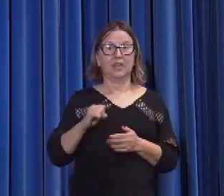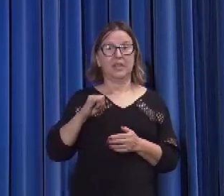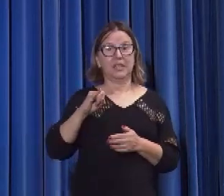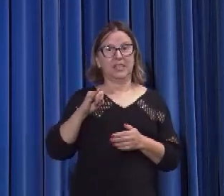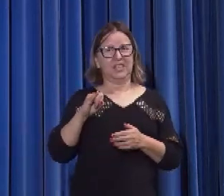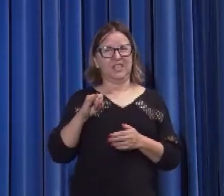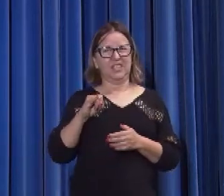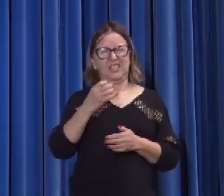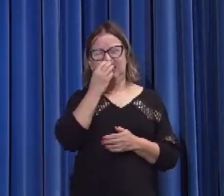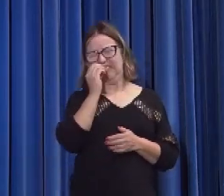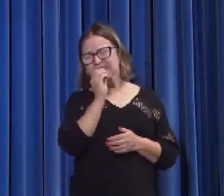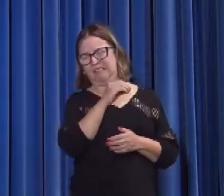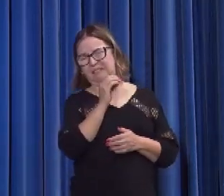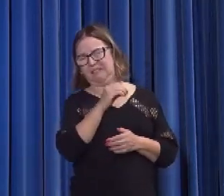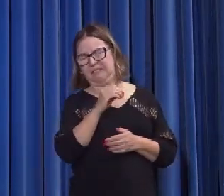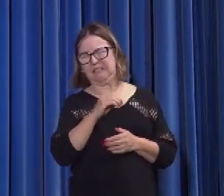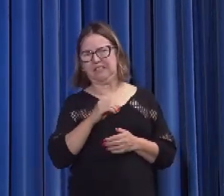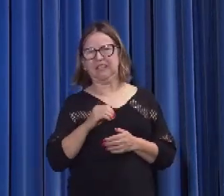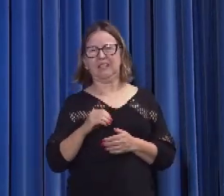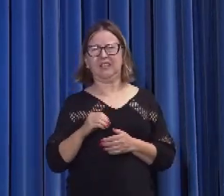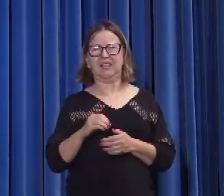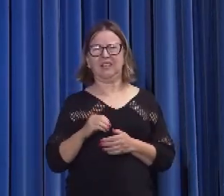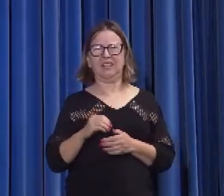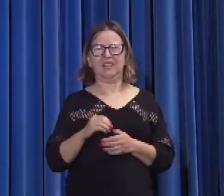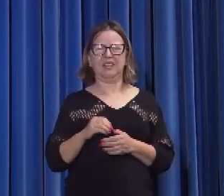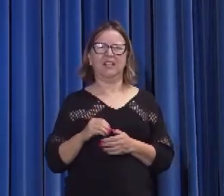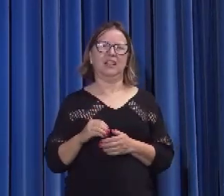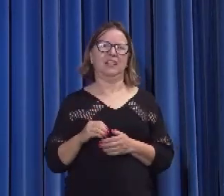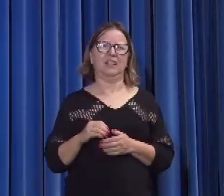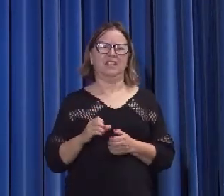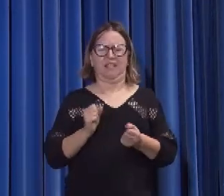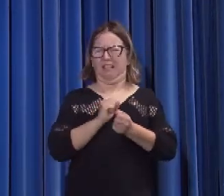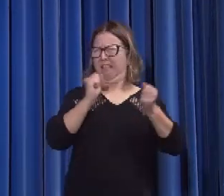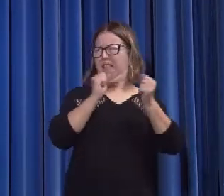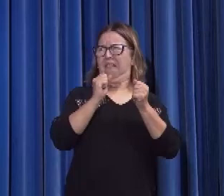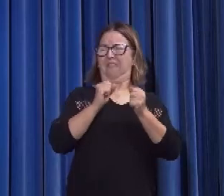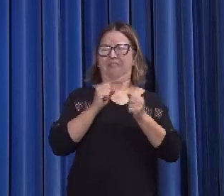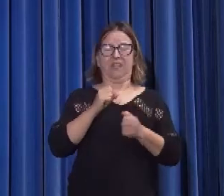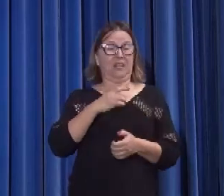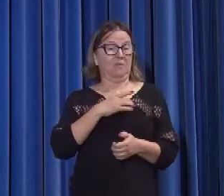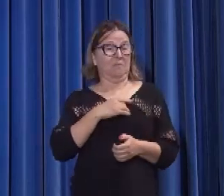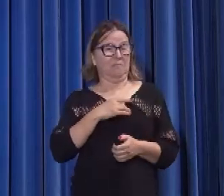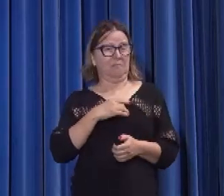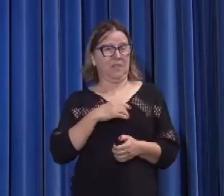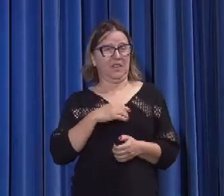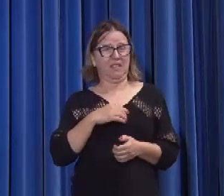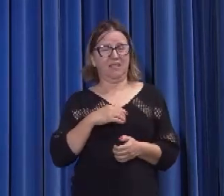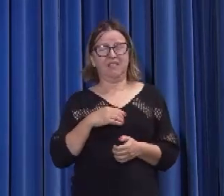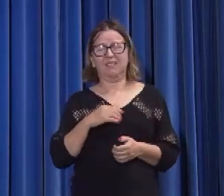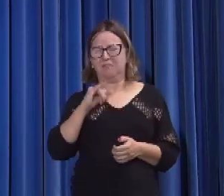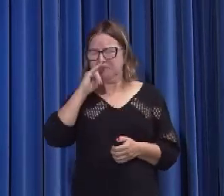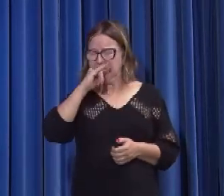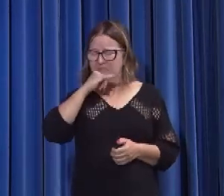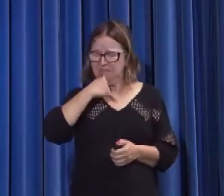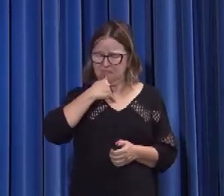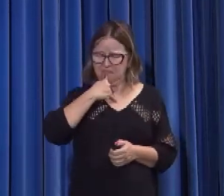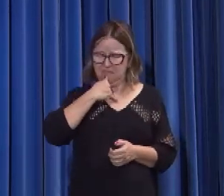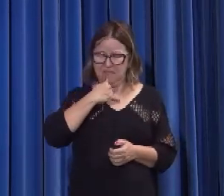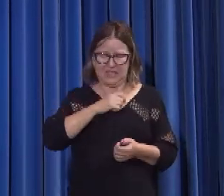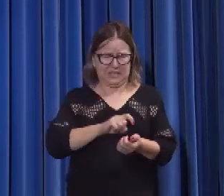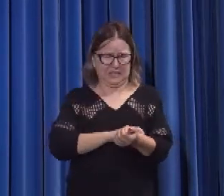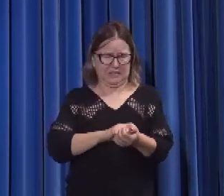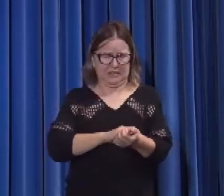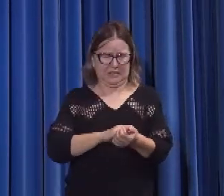com revolta, indignação, medo, frustração, raiva, murmuração, ou podemos